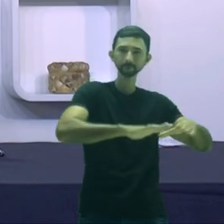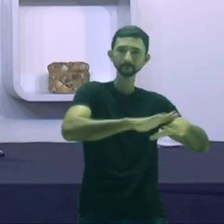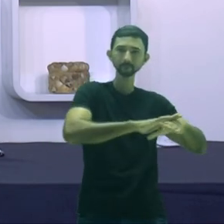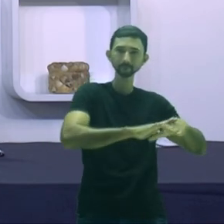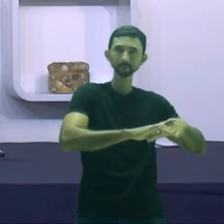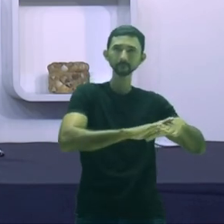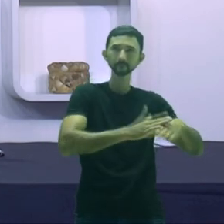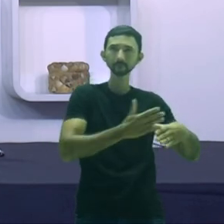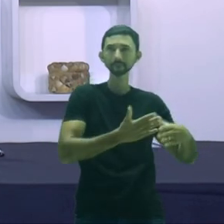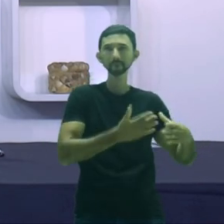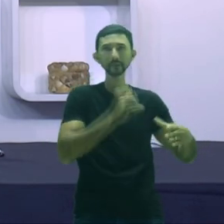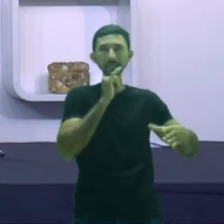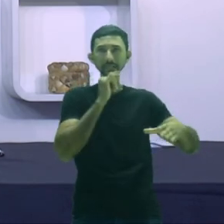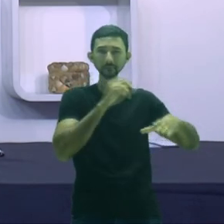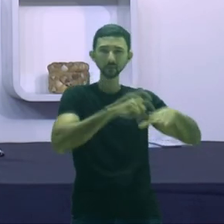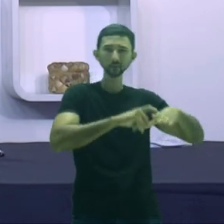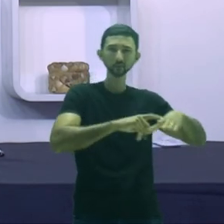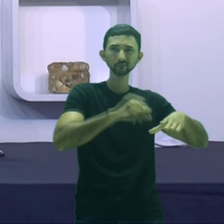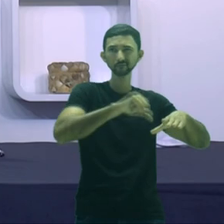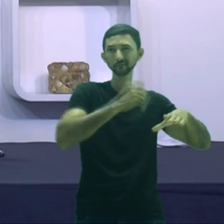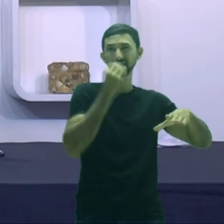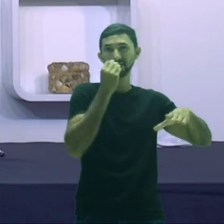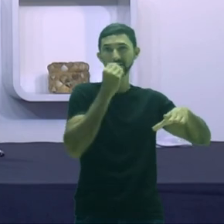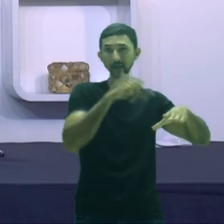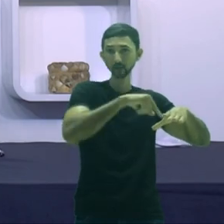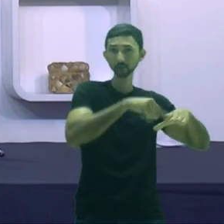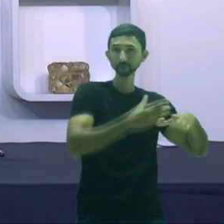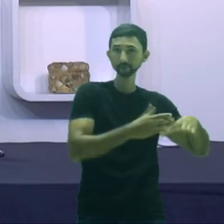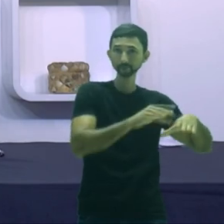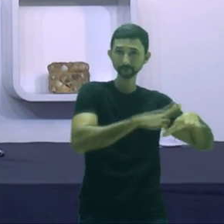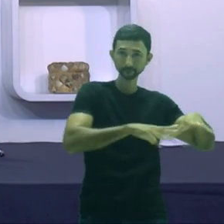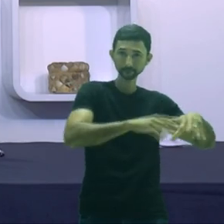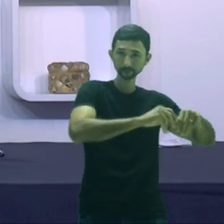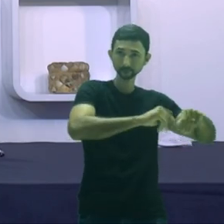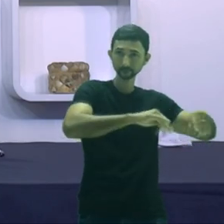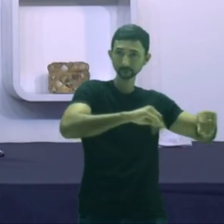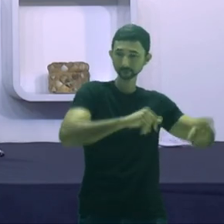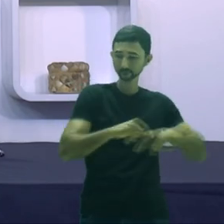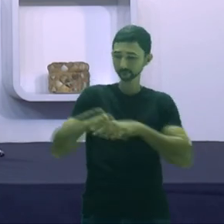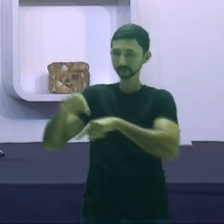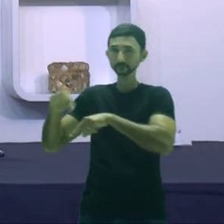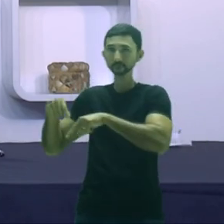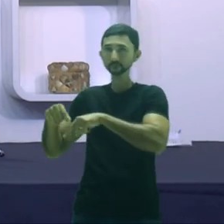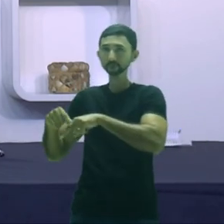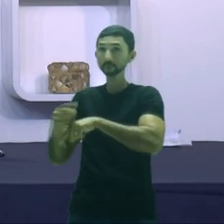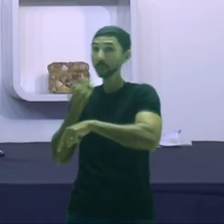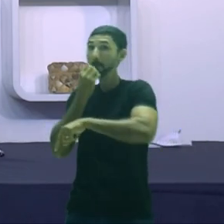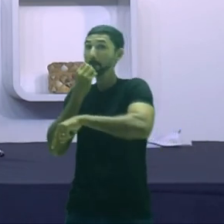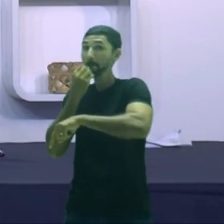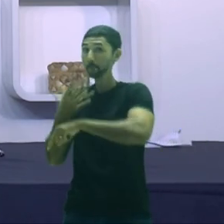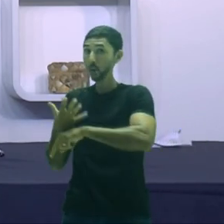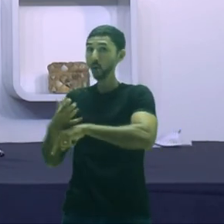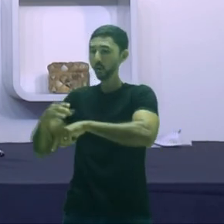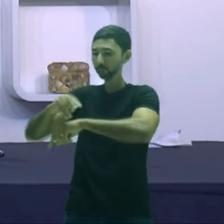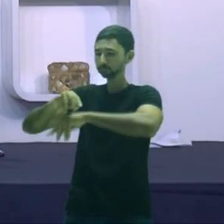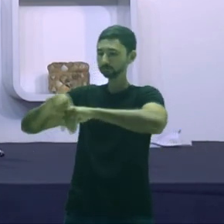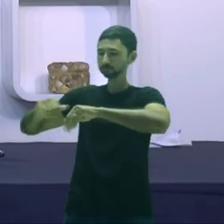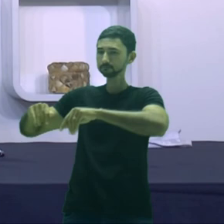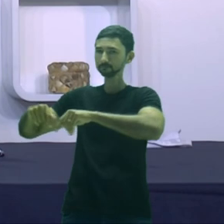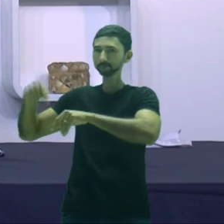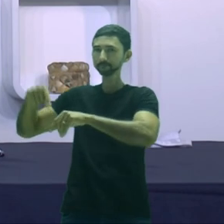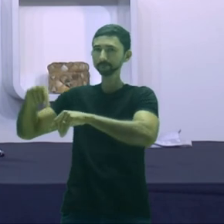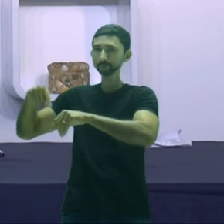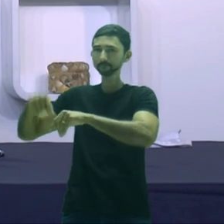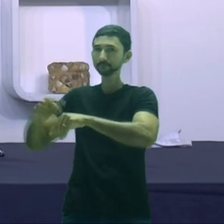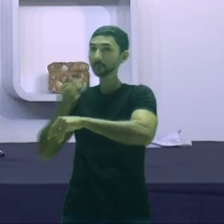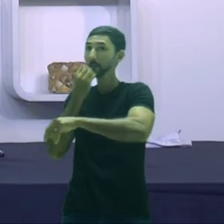baixo teor de nutrientes e um outro solo rico em nutrientes. A planta que está num solo